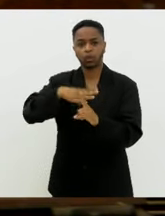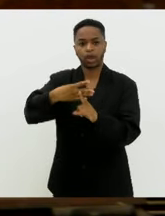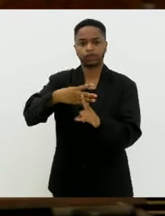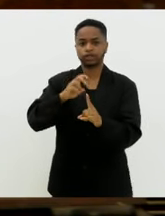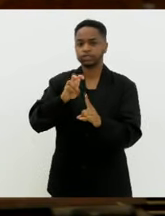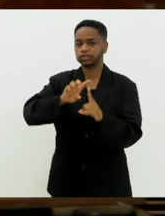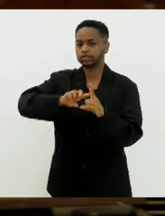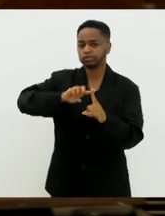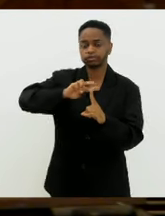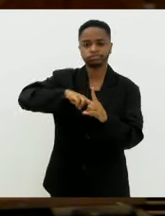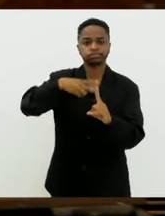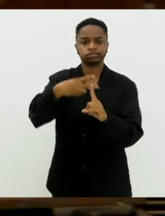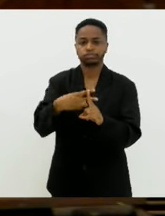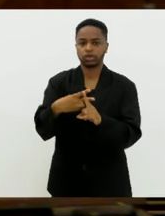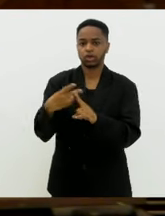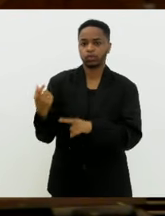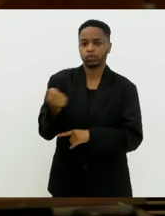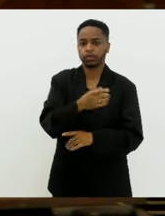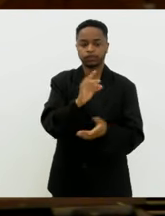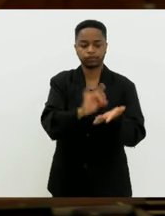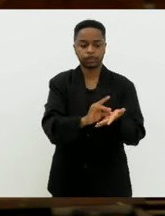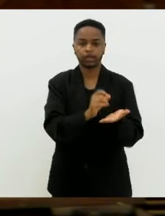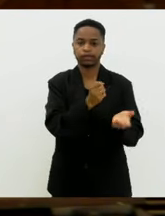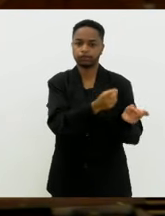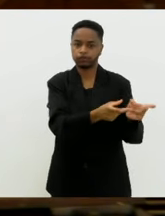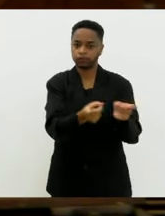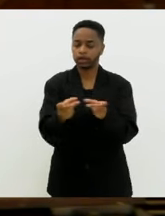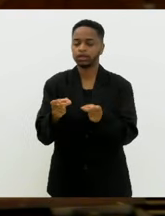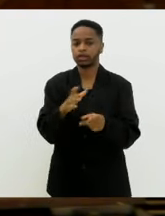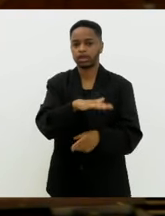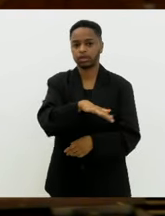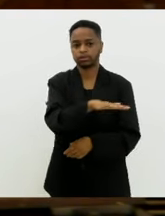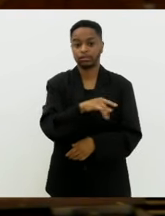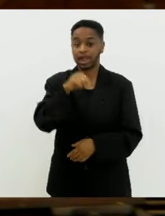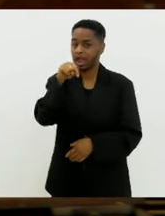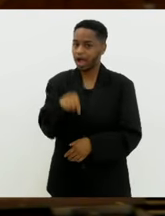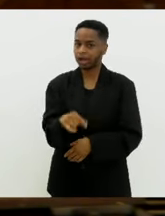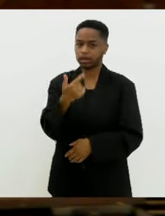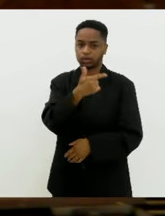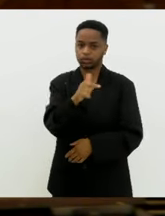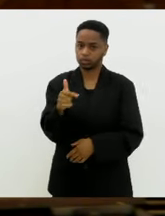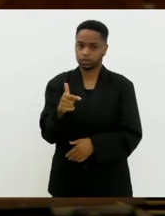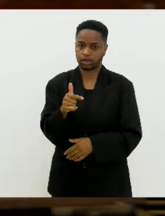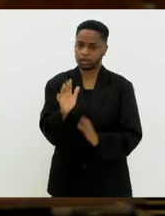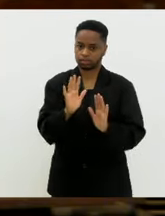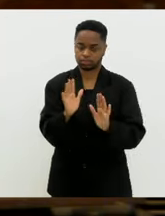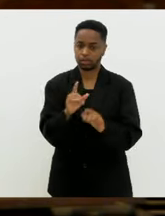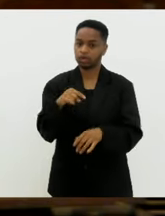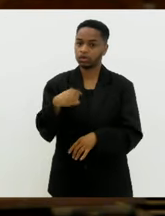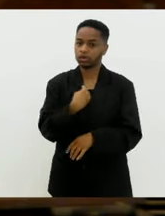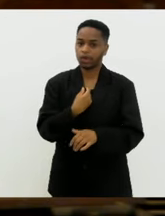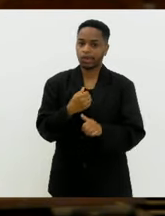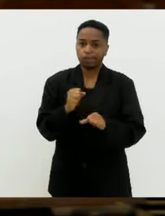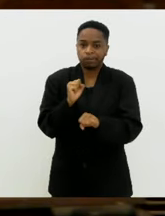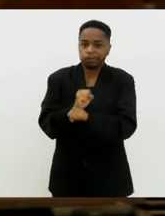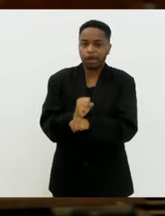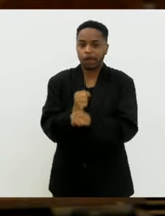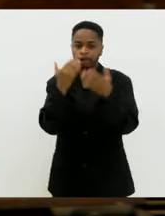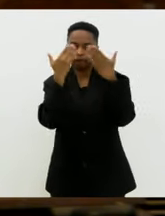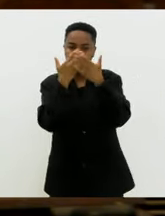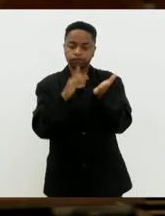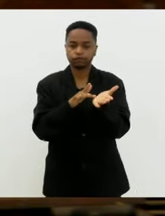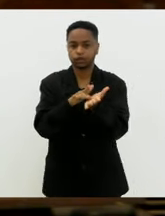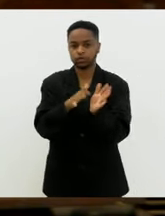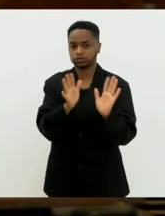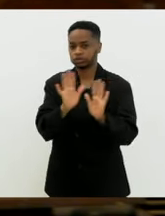acima dos preços praticados pelo mercado. Aqui não vai ter descanso, aqui não vai ter vista grossa, aqui